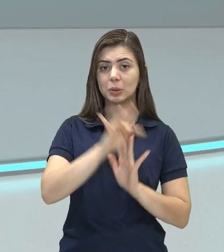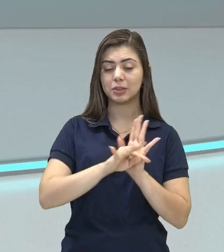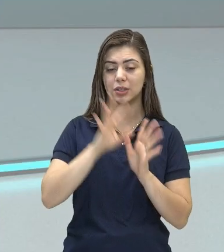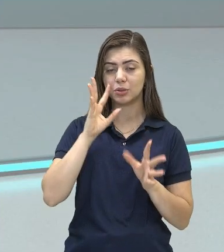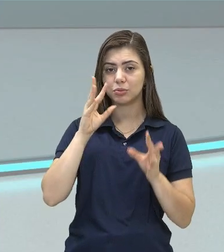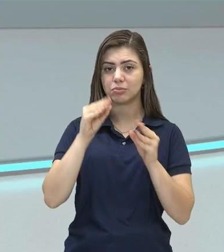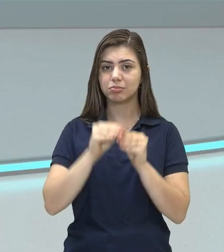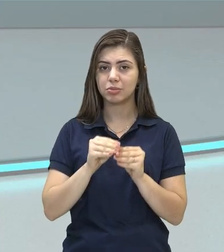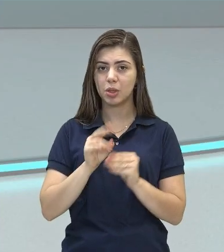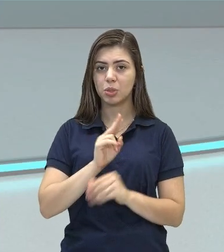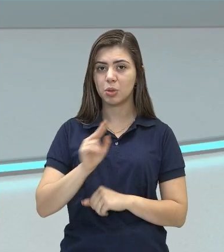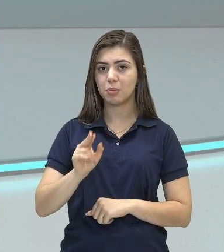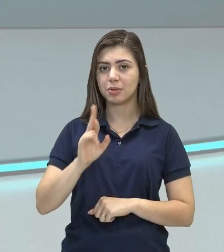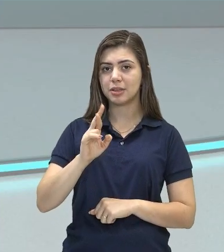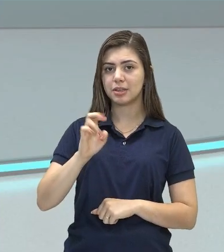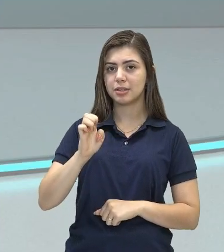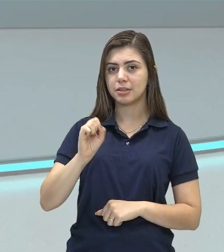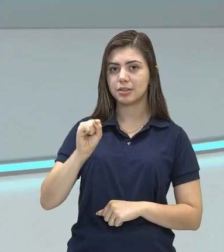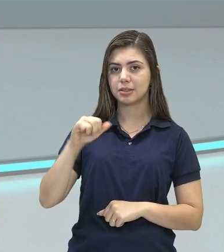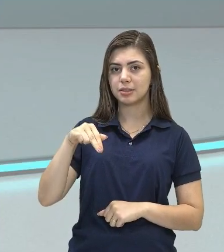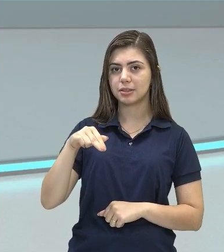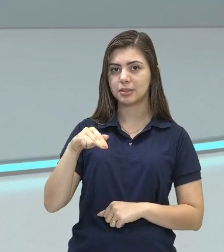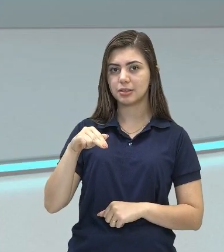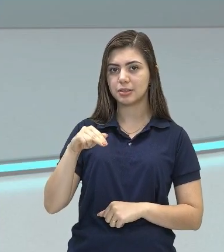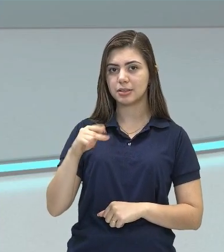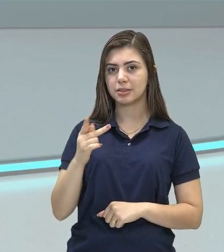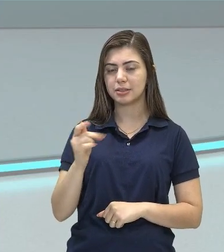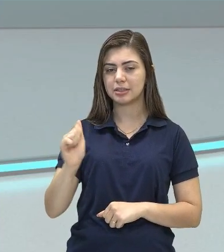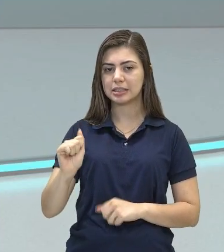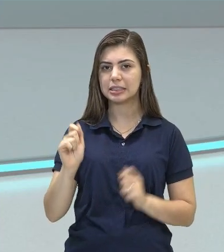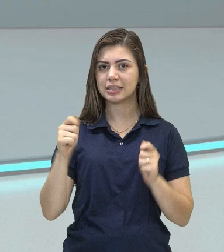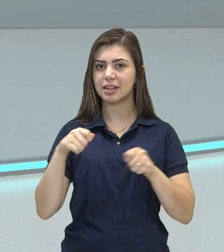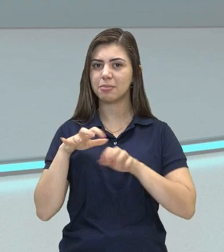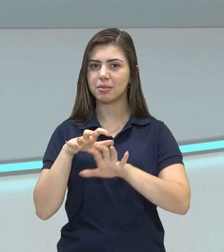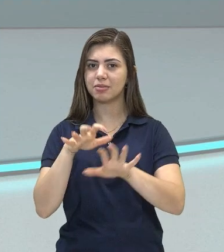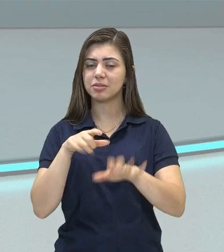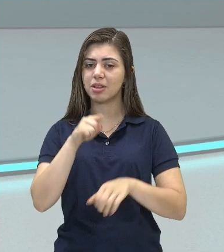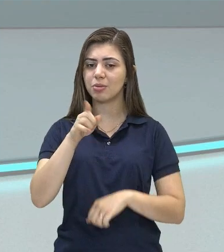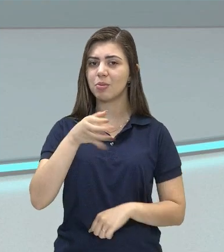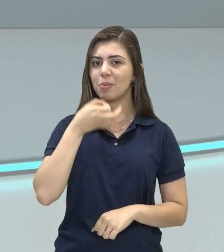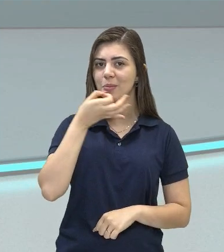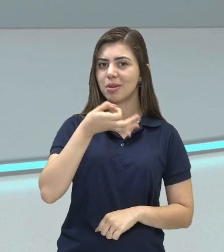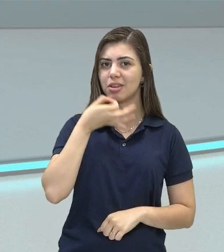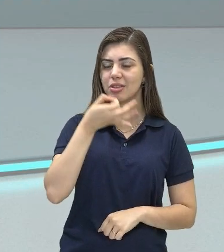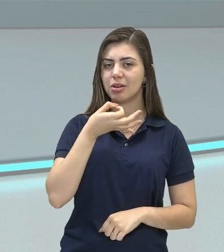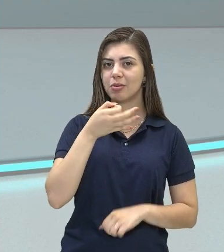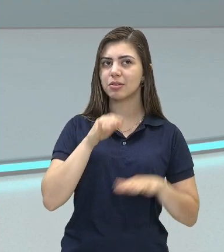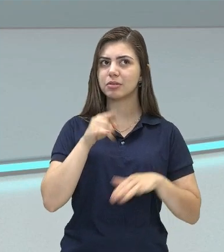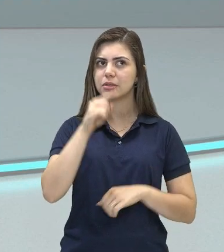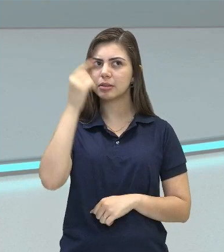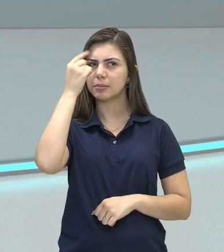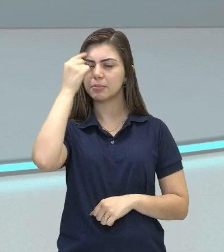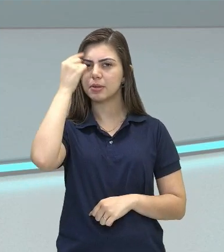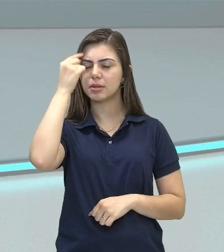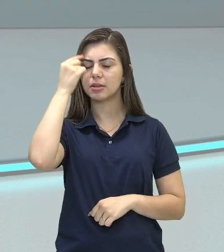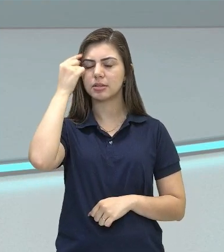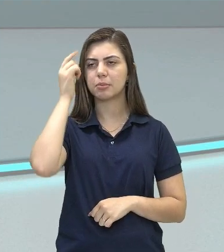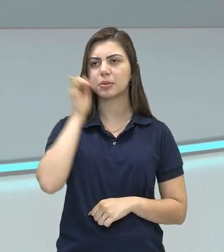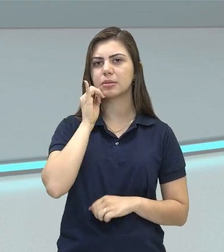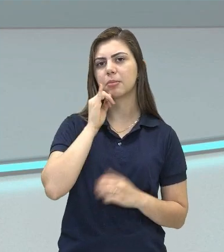textual resenha, pode mudar a sua opinião, aquilo que você pensa sobre um